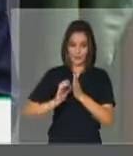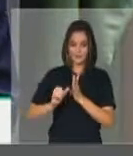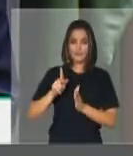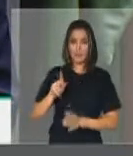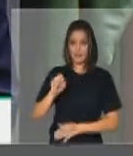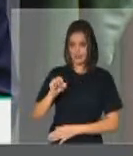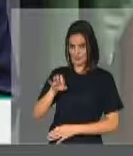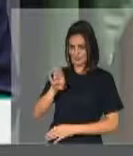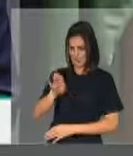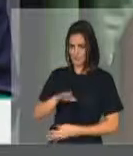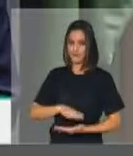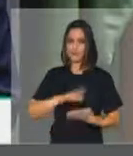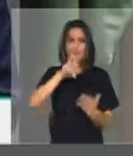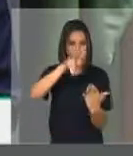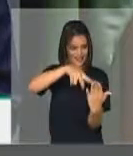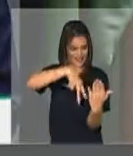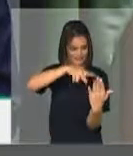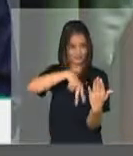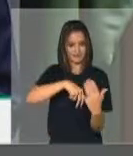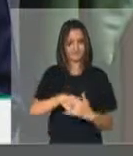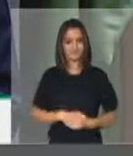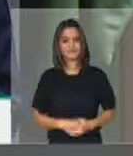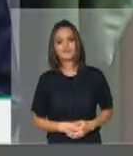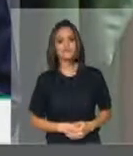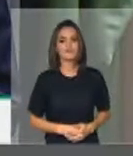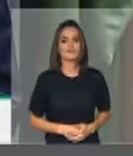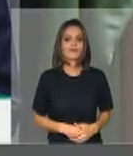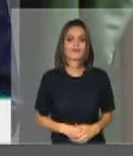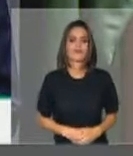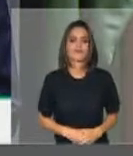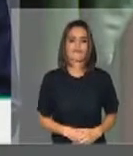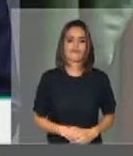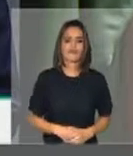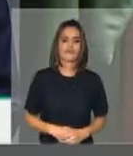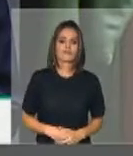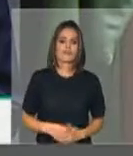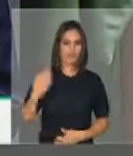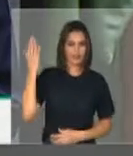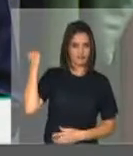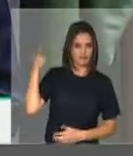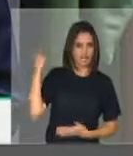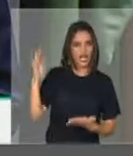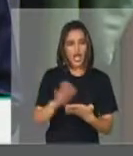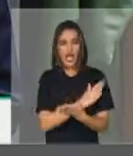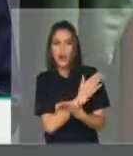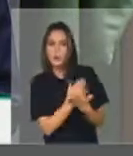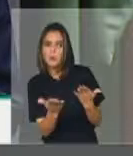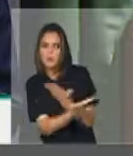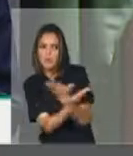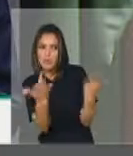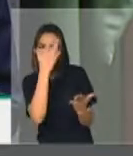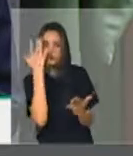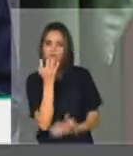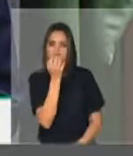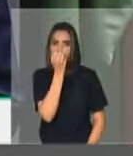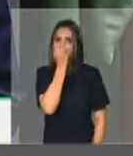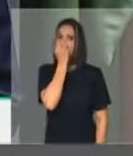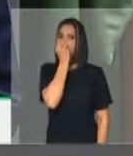Socialista Brasileiro. Naquele dia, alguns se calaram. Vinha ao